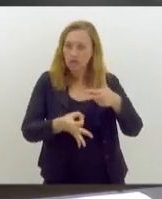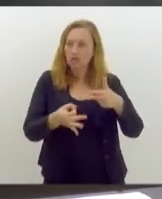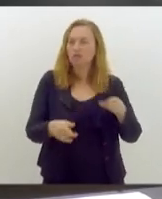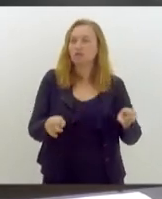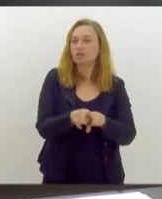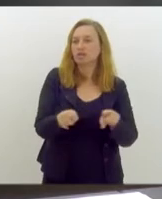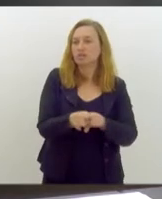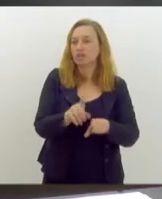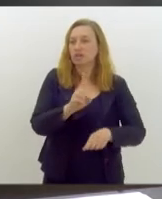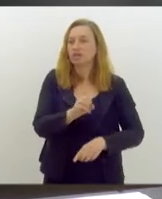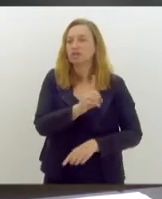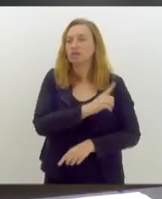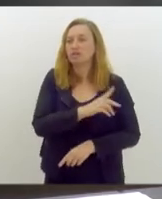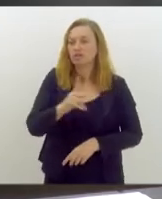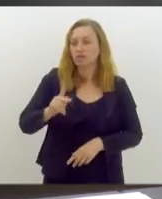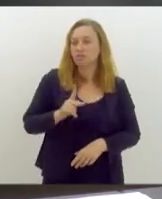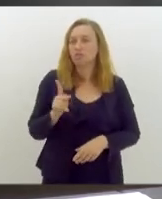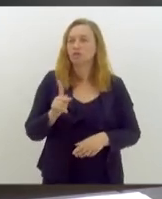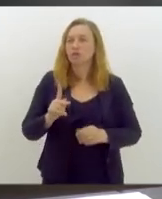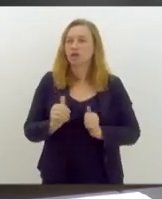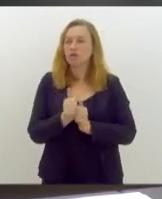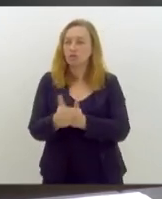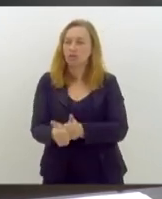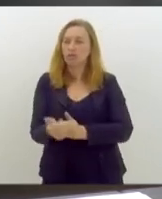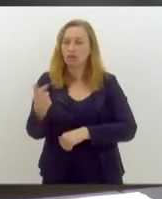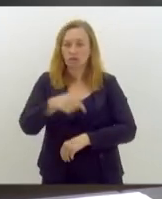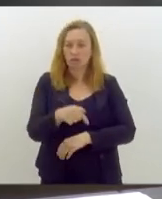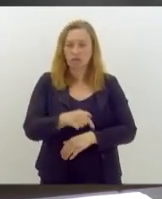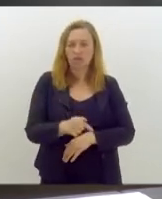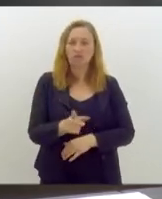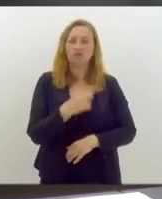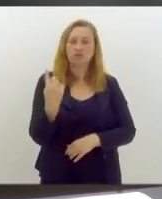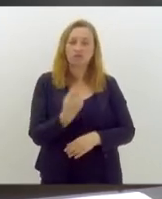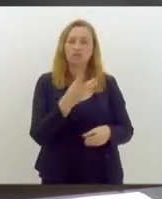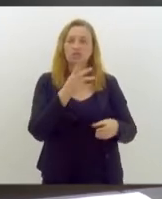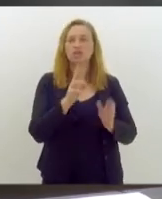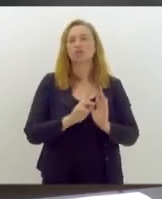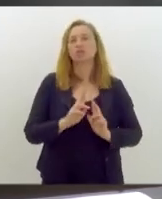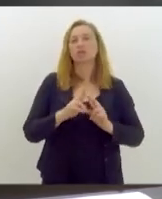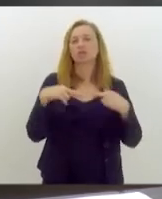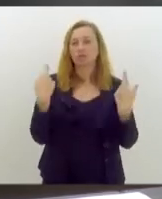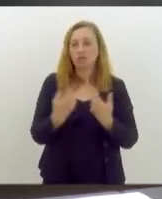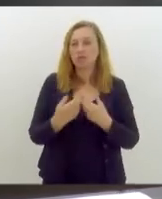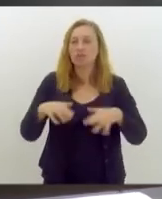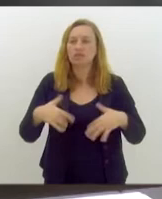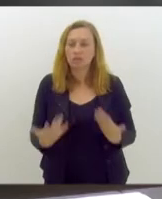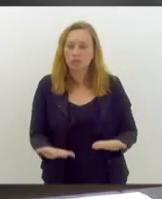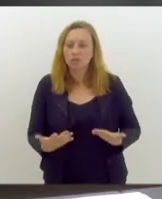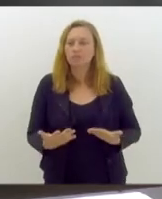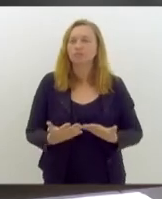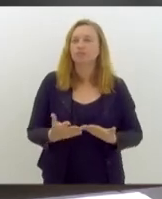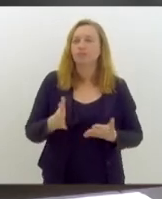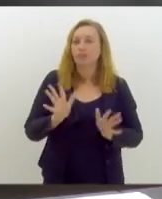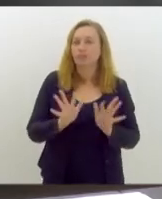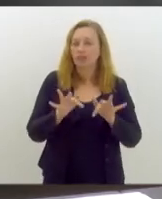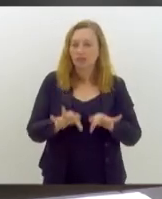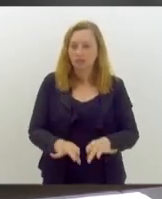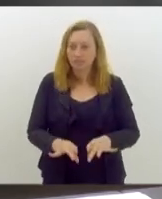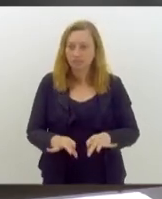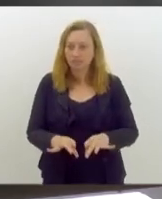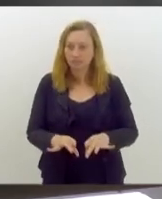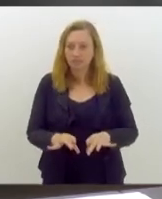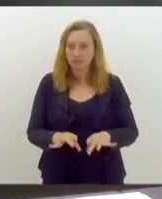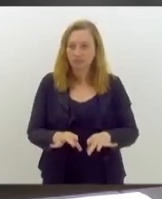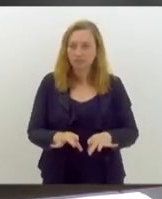Defensoria Pública que acompanhou aqui grande parte das nossas reuniões Então acho que para coroar né Para